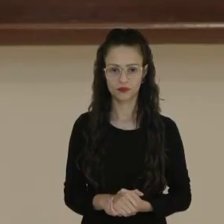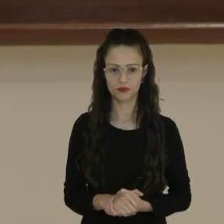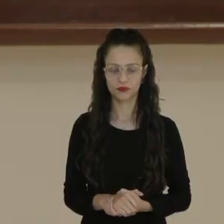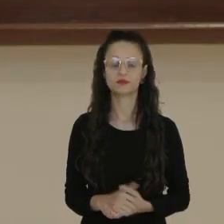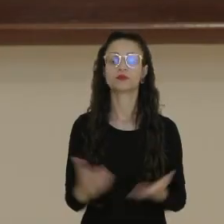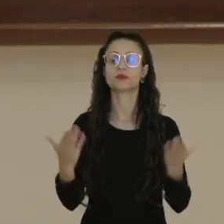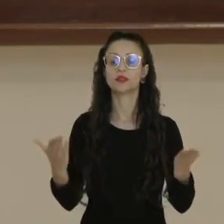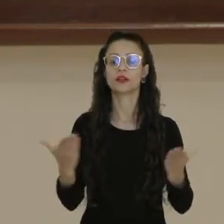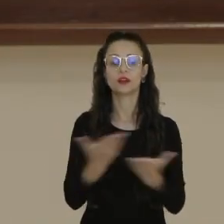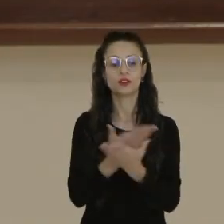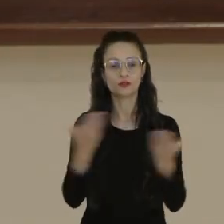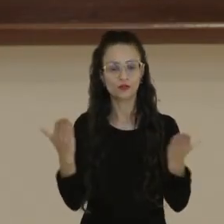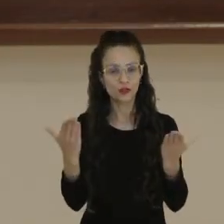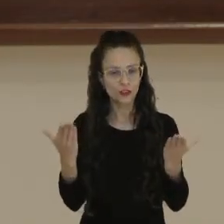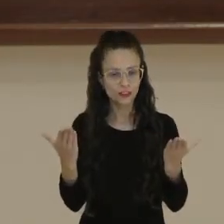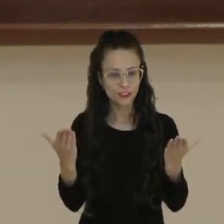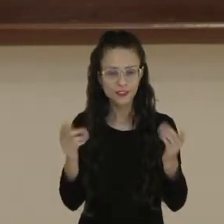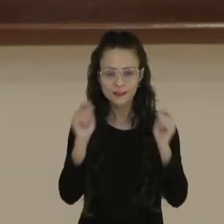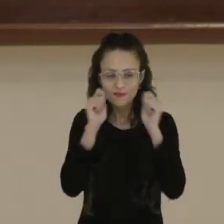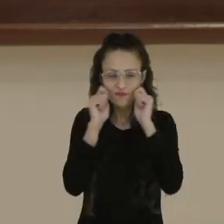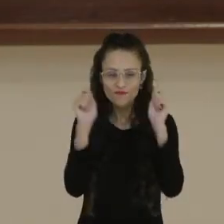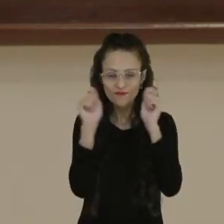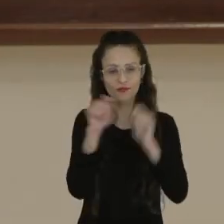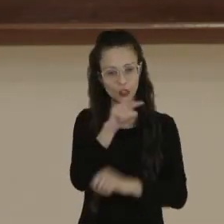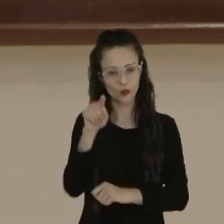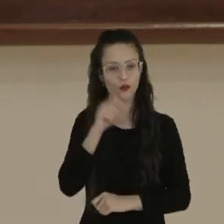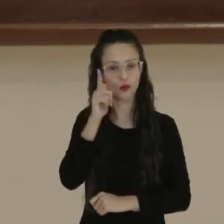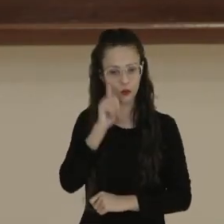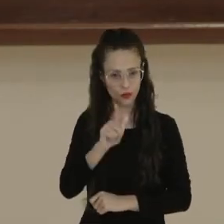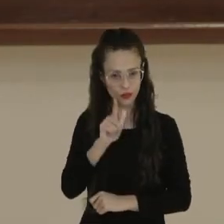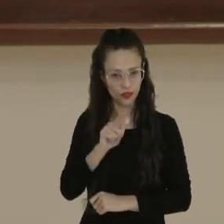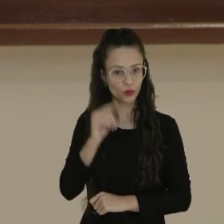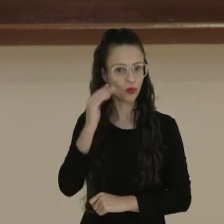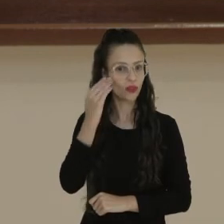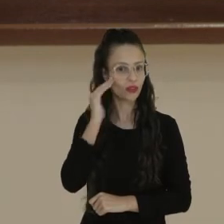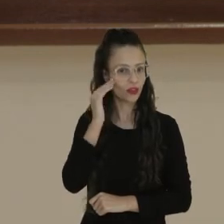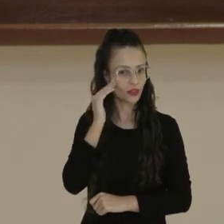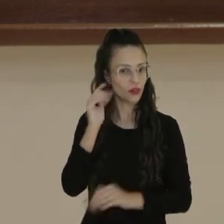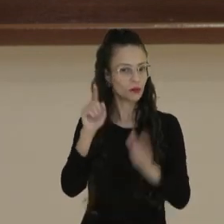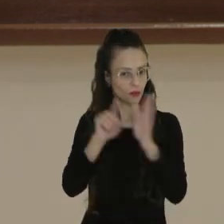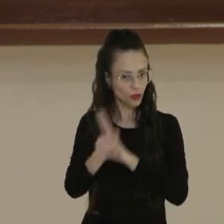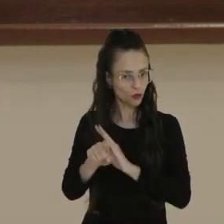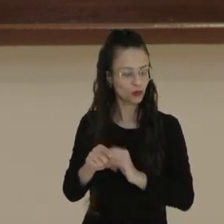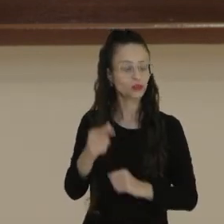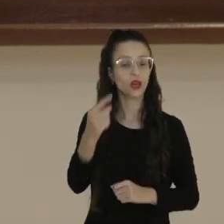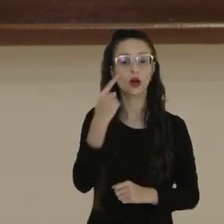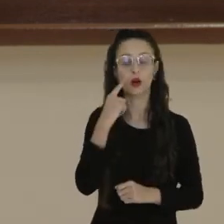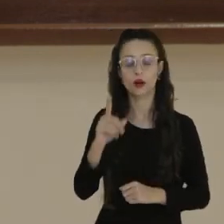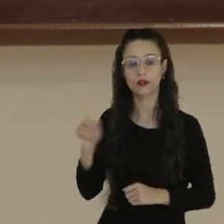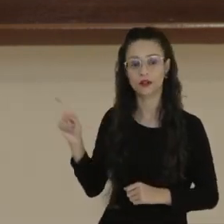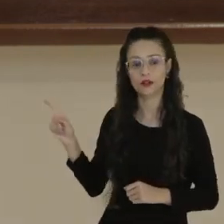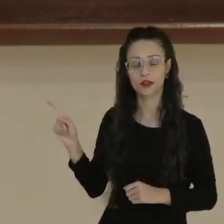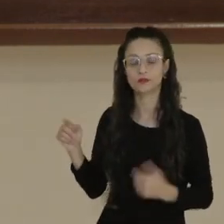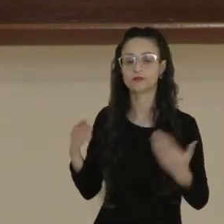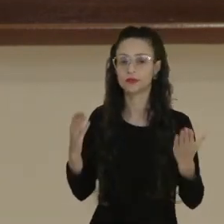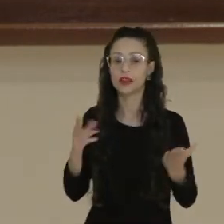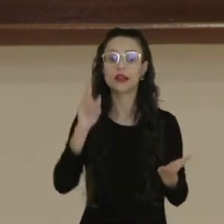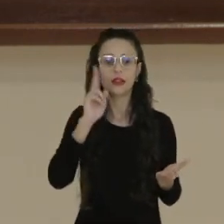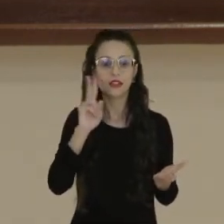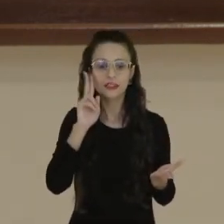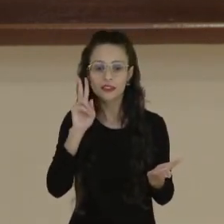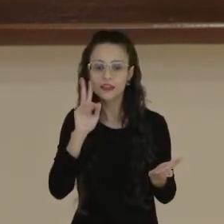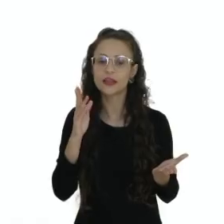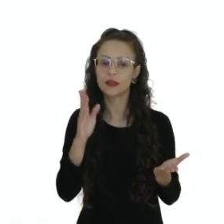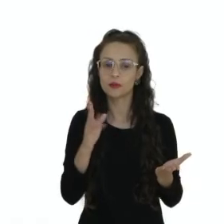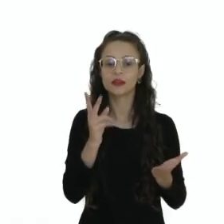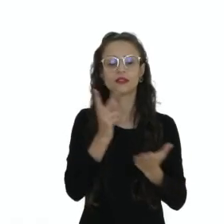E aí, meus pimpolhos, conseguiram entender essa pergunta aqui, cara? Vamos lá, antes de mais nada, lembre-se de sempre